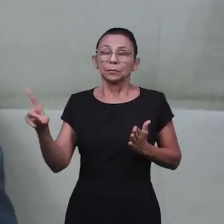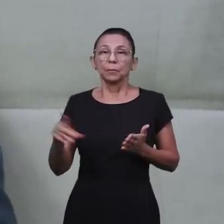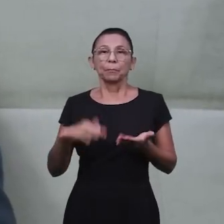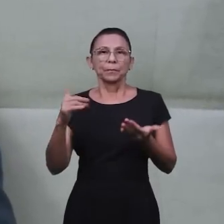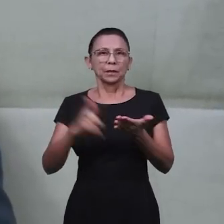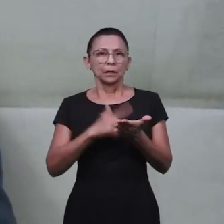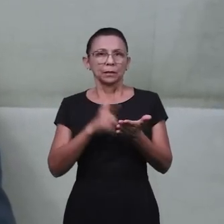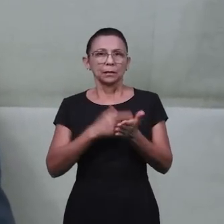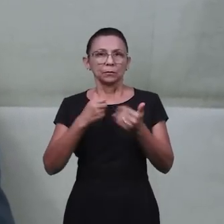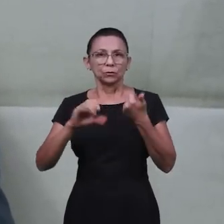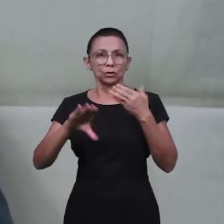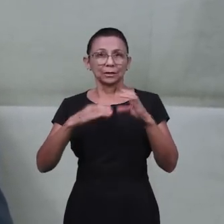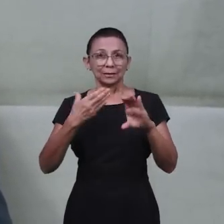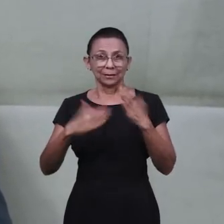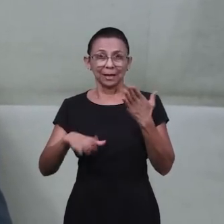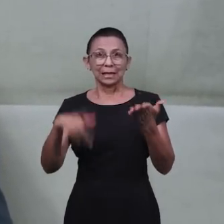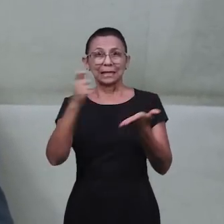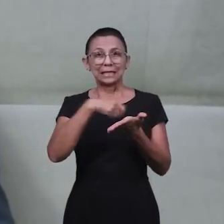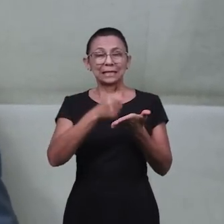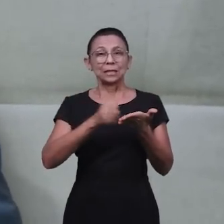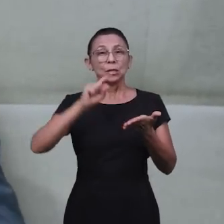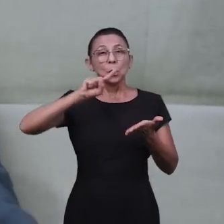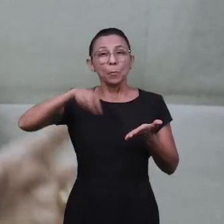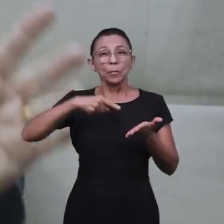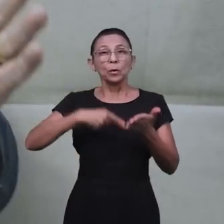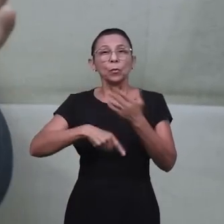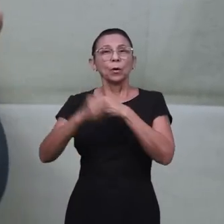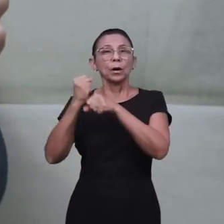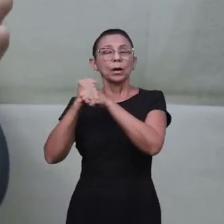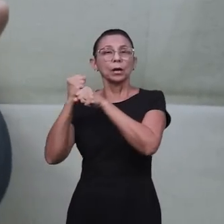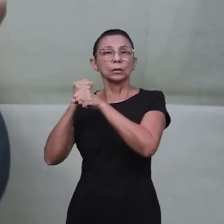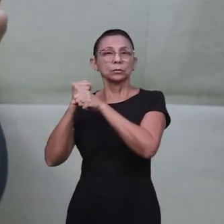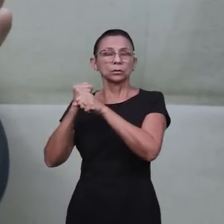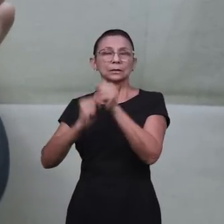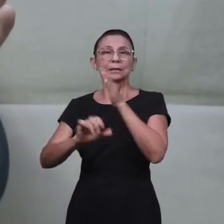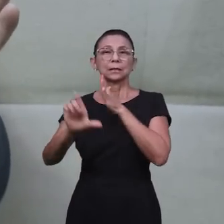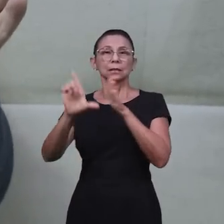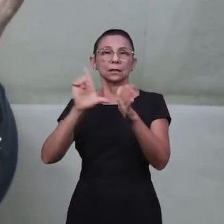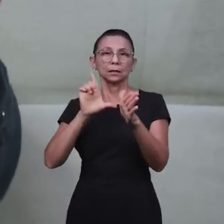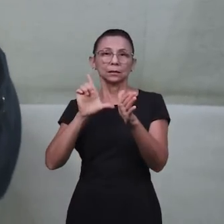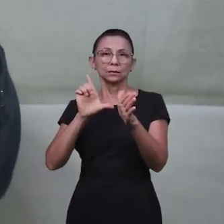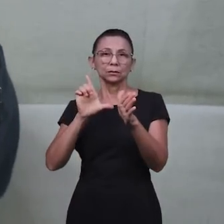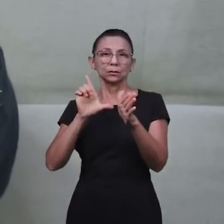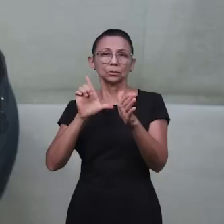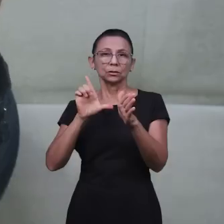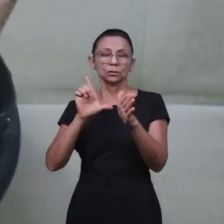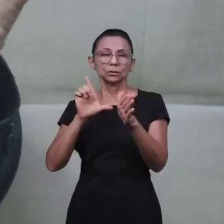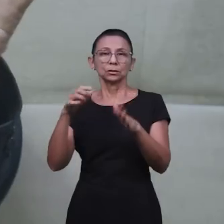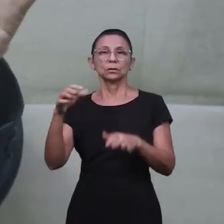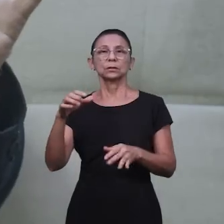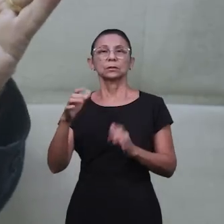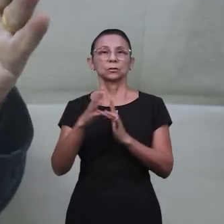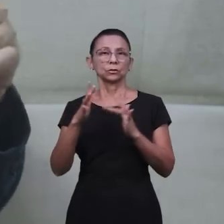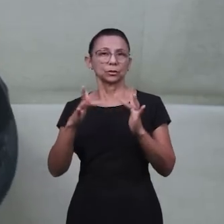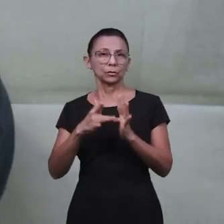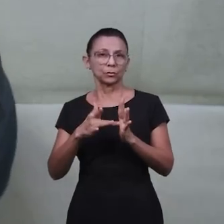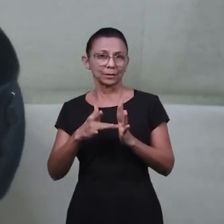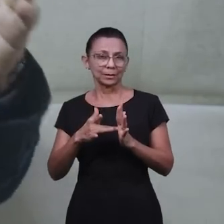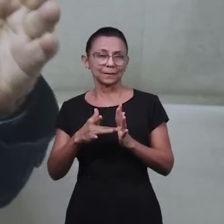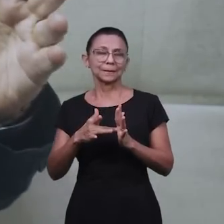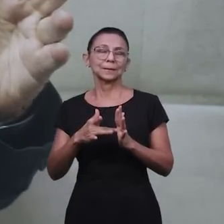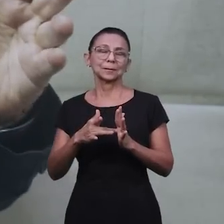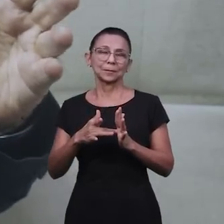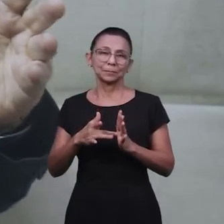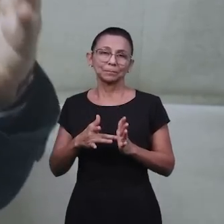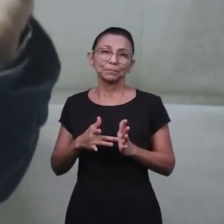anos antes de Jesus. Observe, então, a profundidade e o